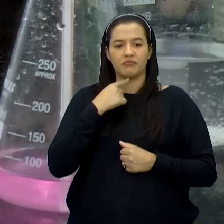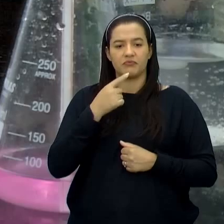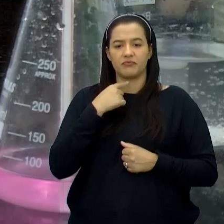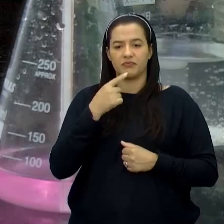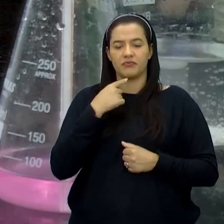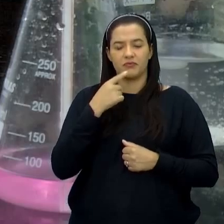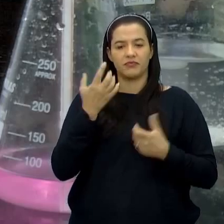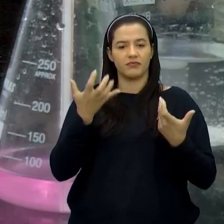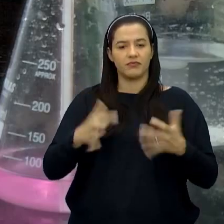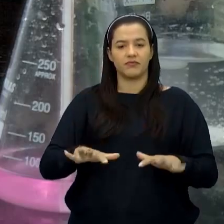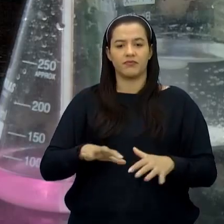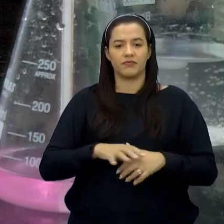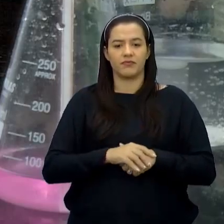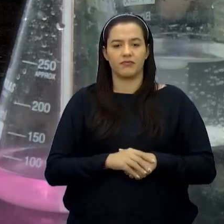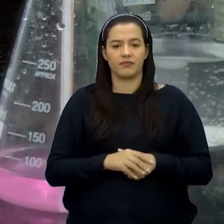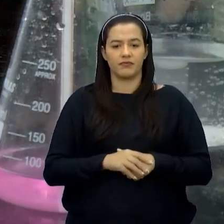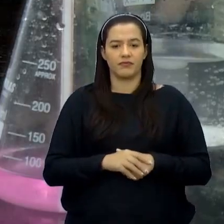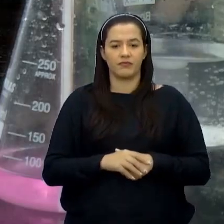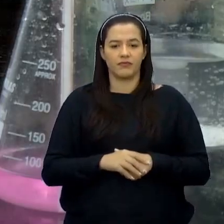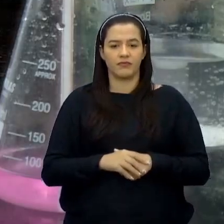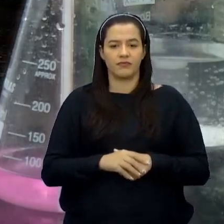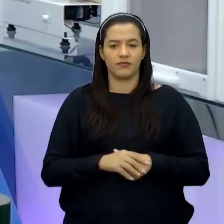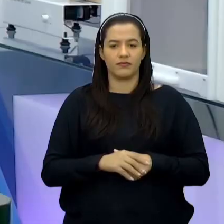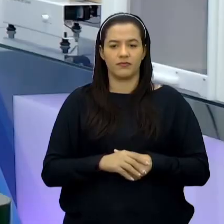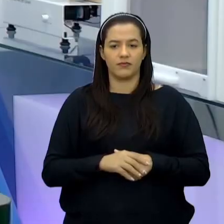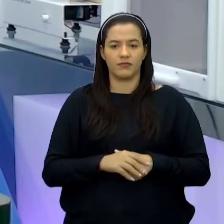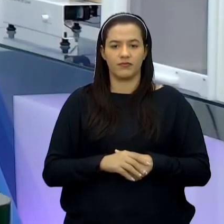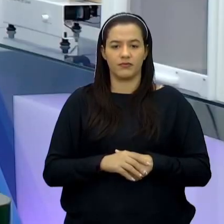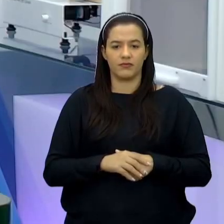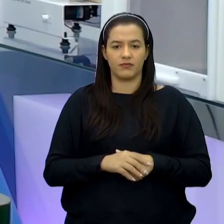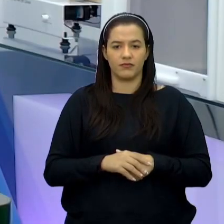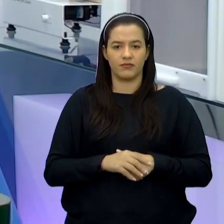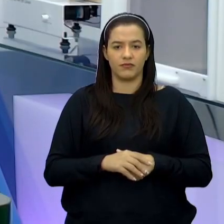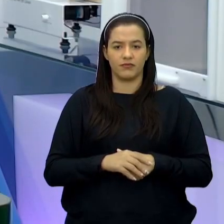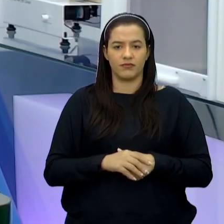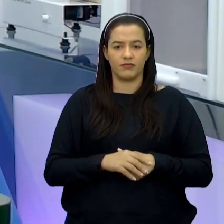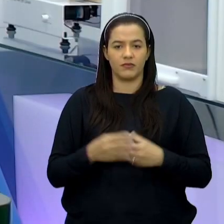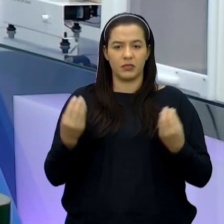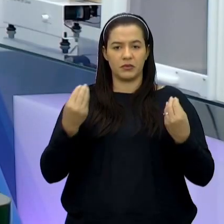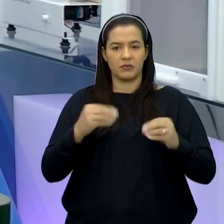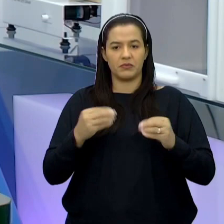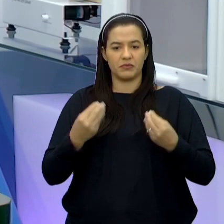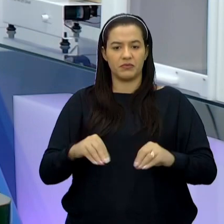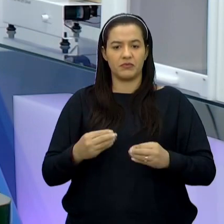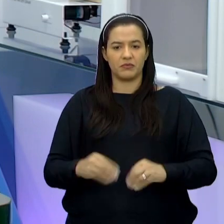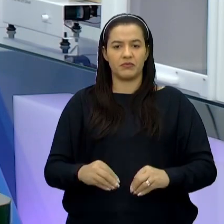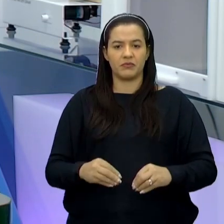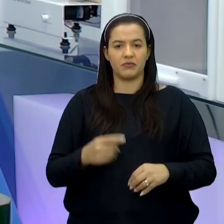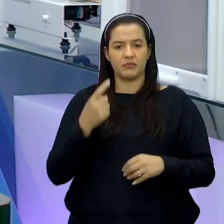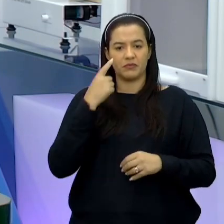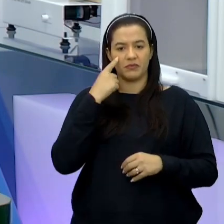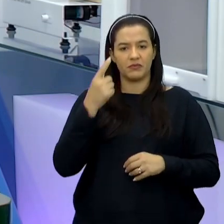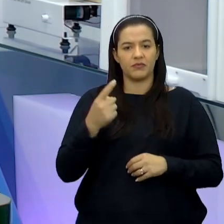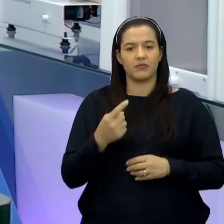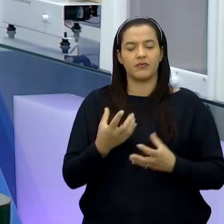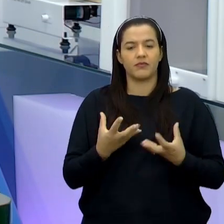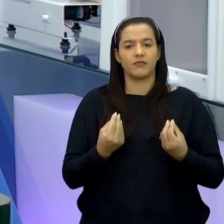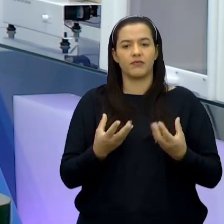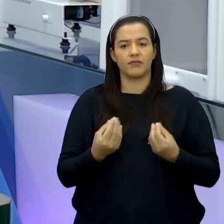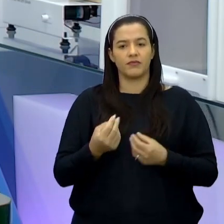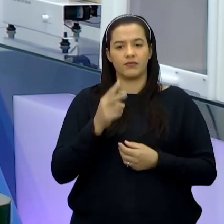Não quer ficar, não. Coloquei tudo quanto foi, né? Então ele está